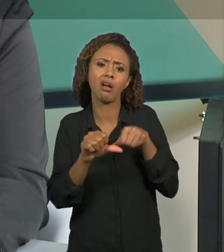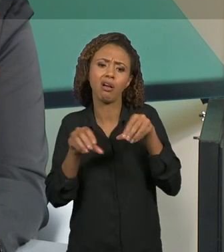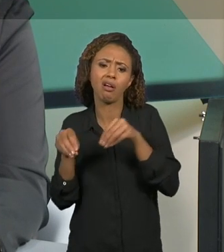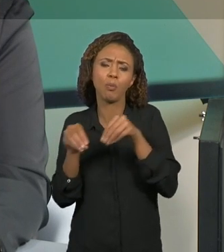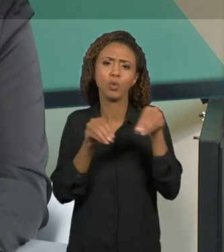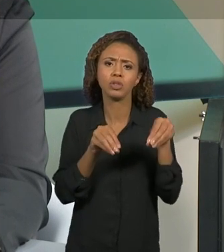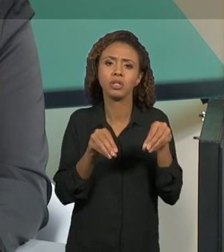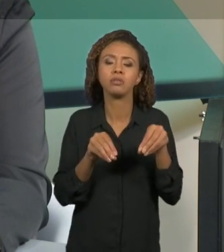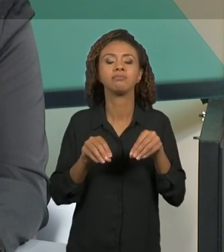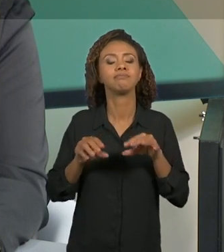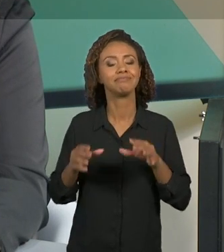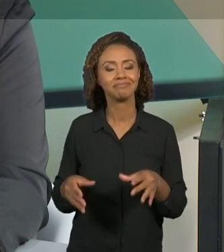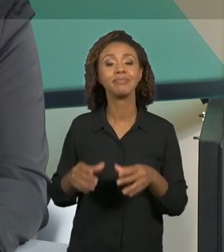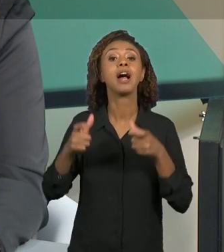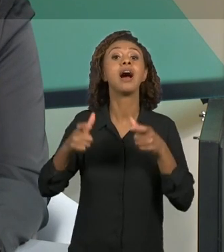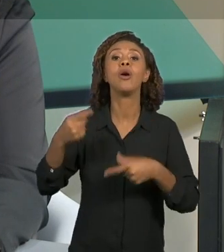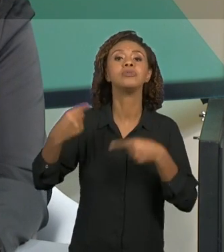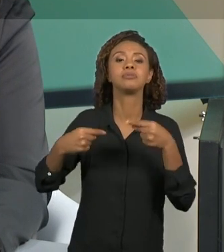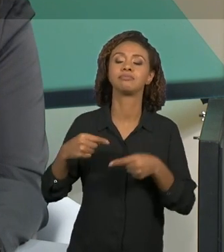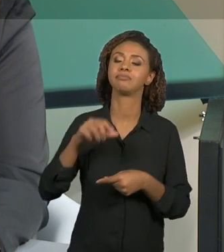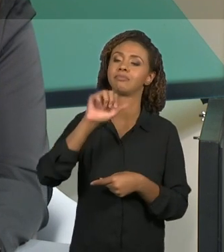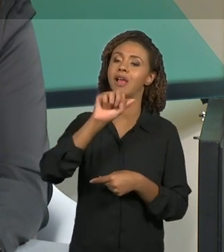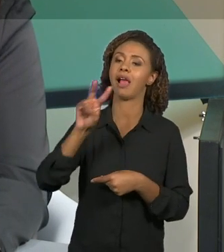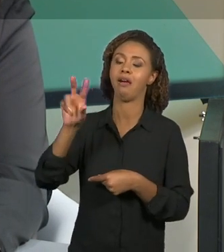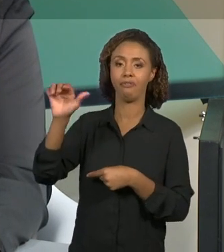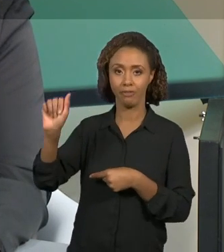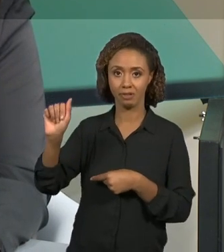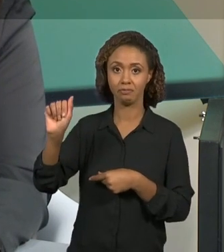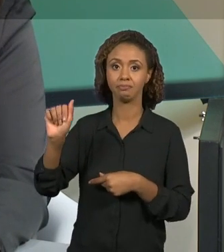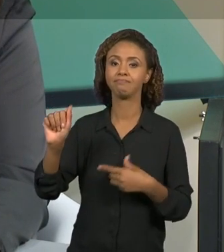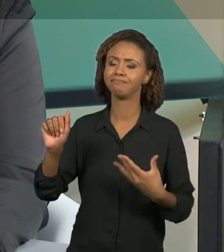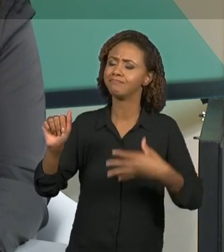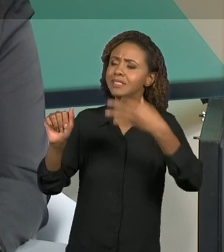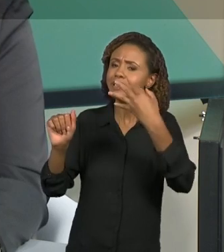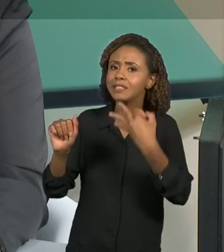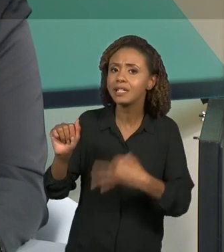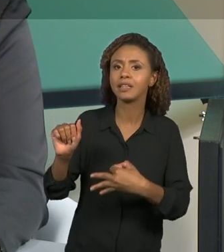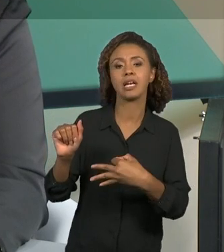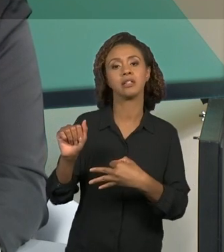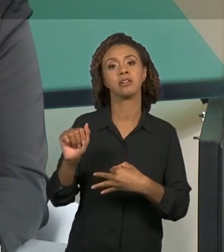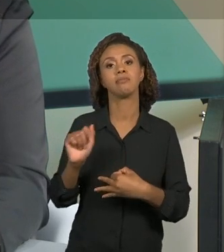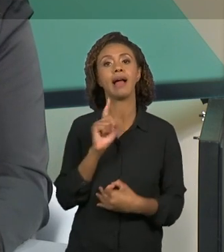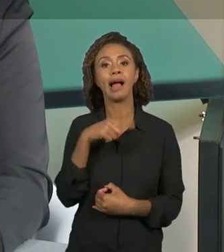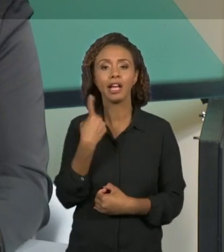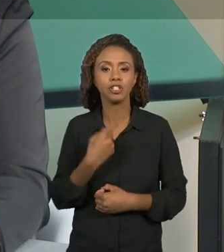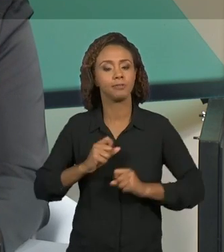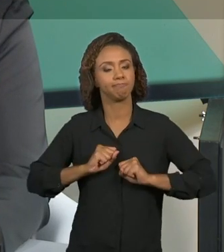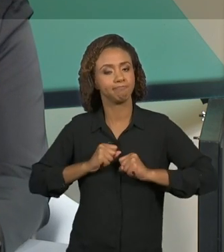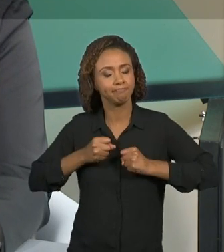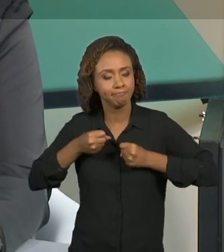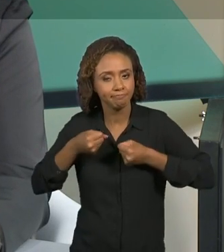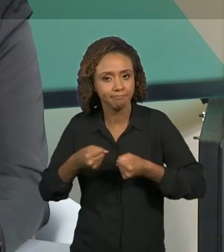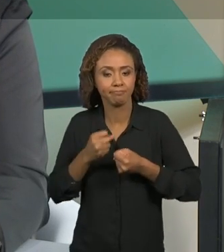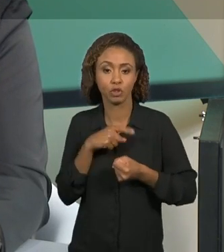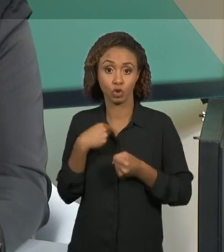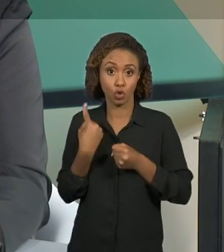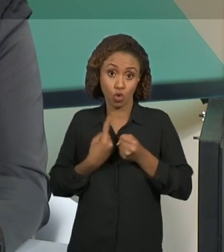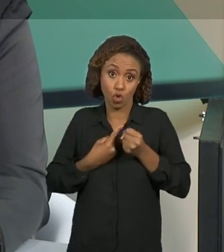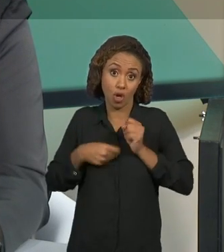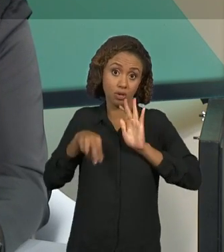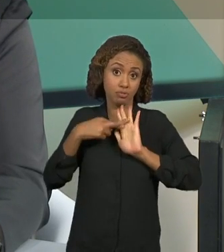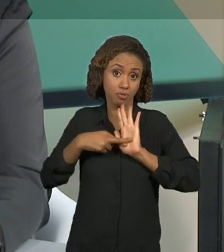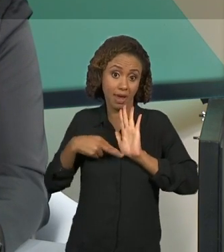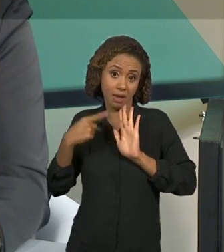ambiente virtual de aprendizagem tenho certeza absoluta que na medida do de dentro do que nós estamos